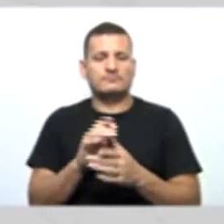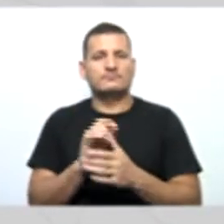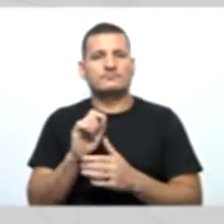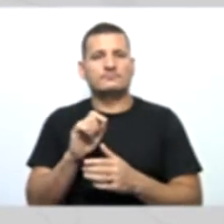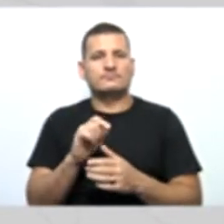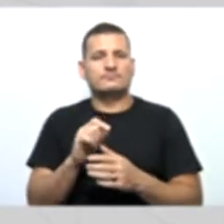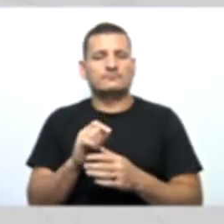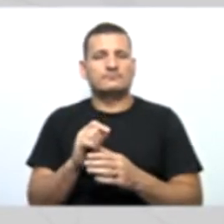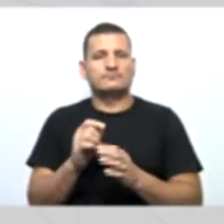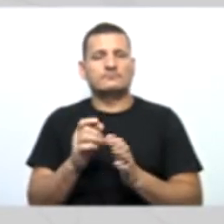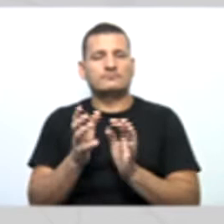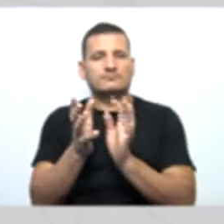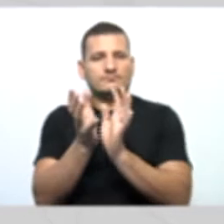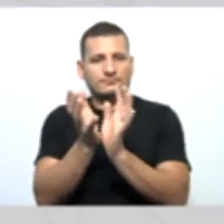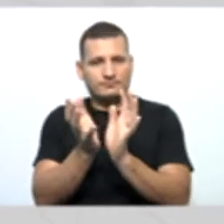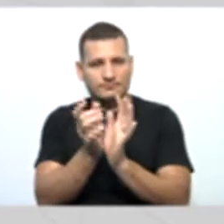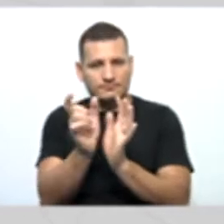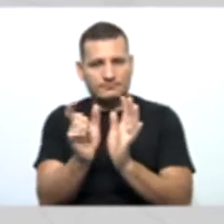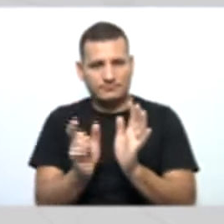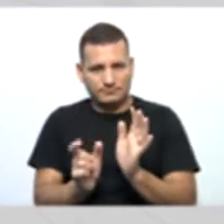de classes e objetos,